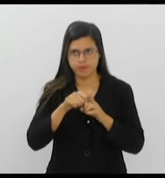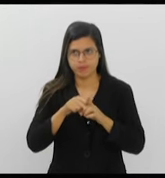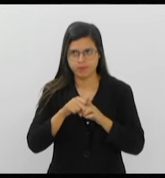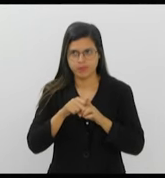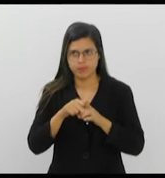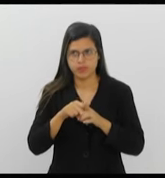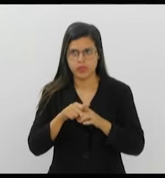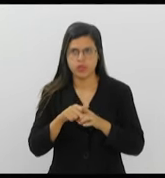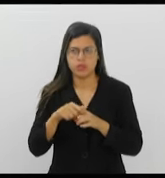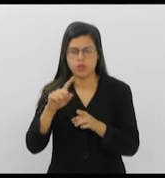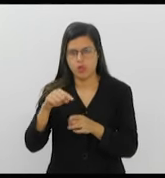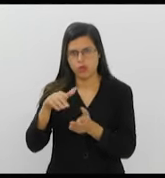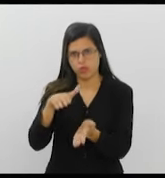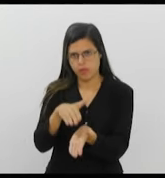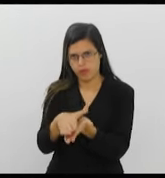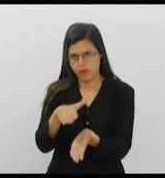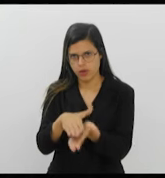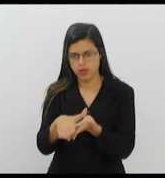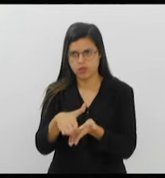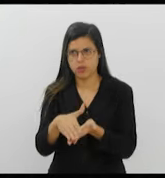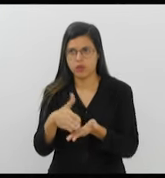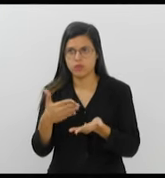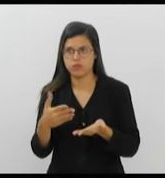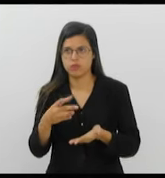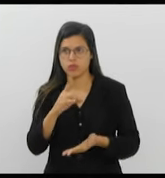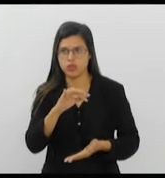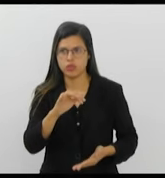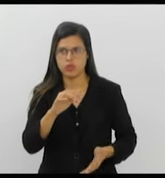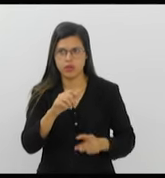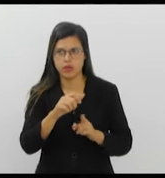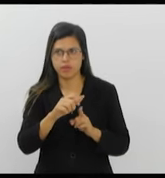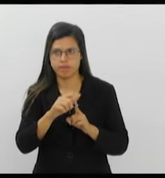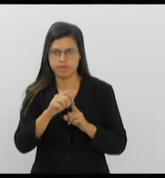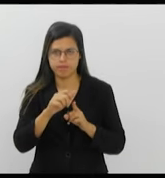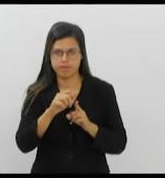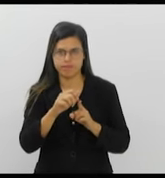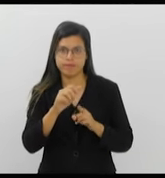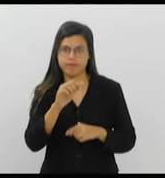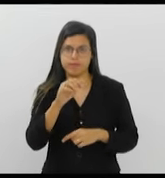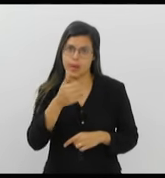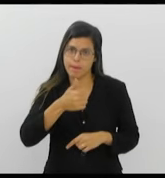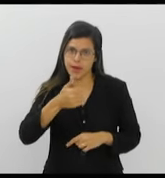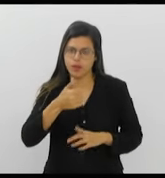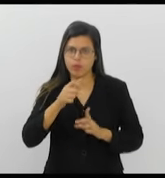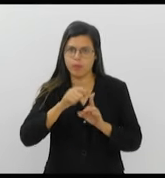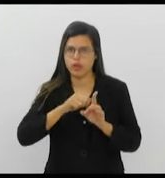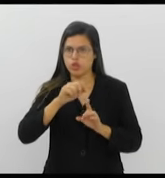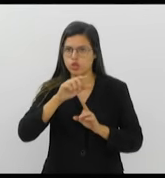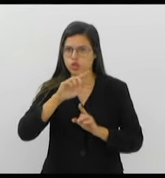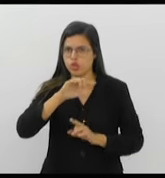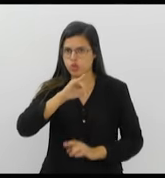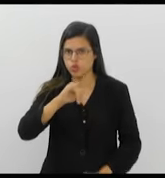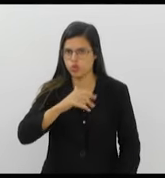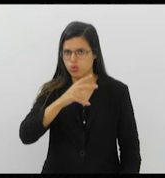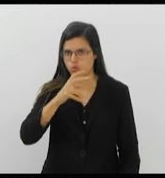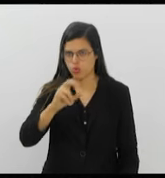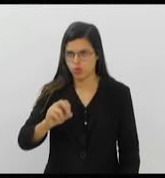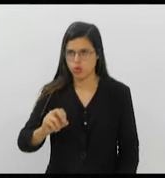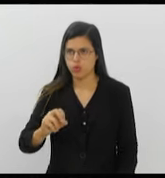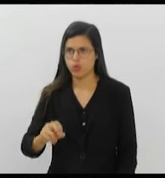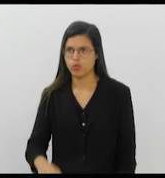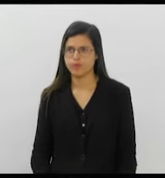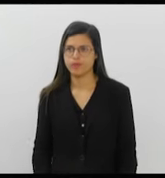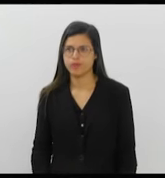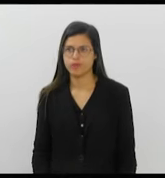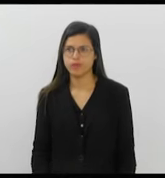subsequente da sua publicação. Quer dizer, 1º de julho que vem agora. Revogando o decreto